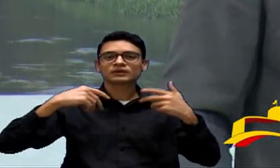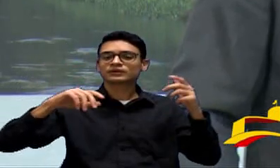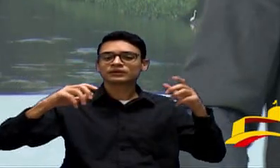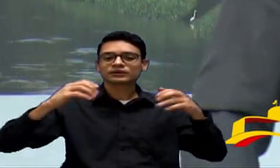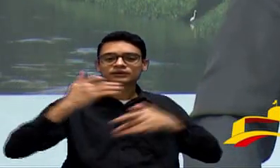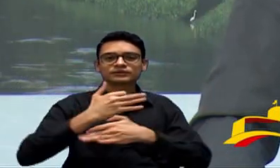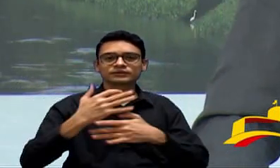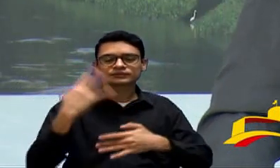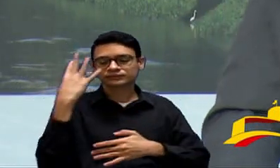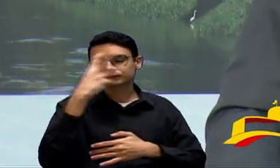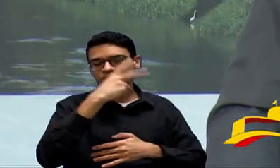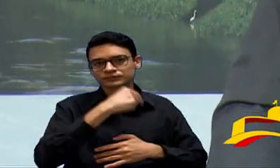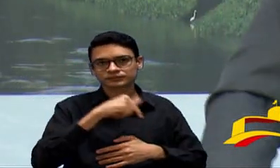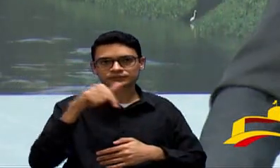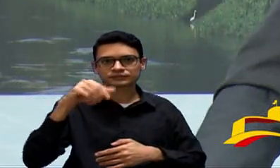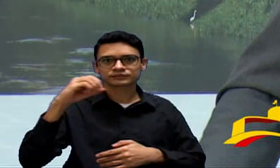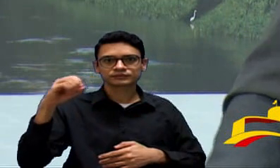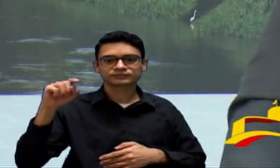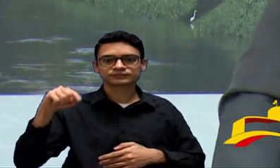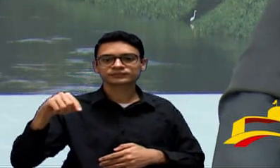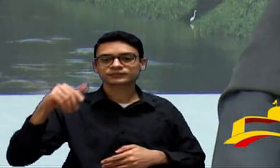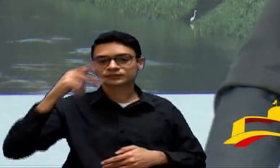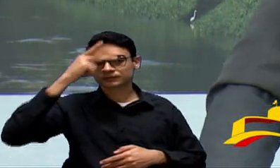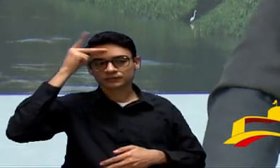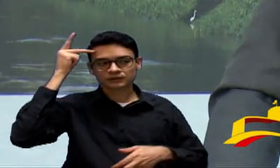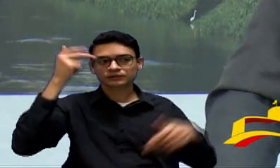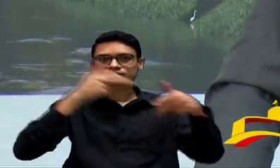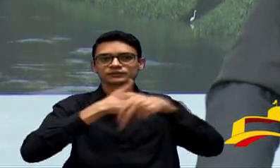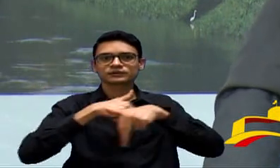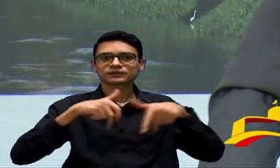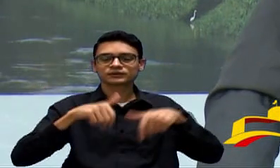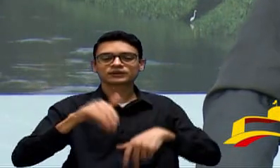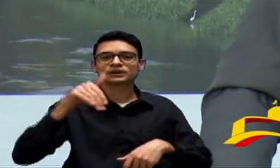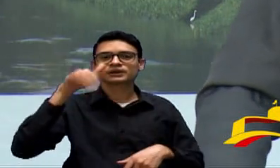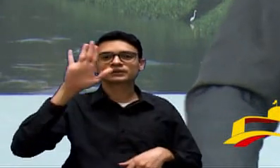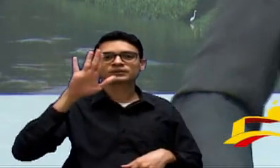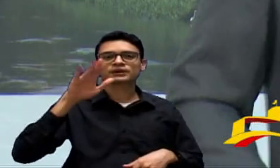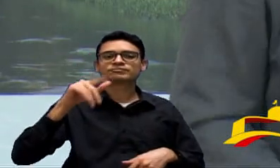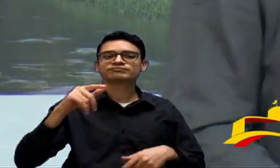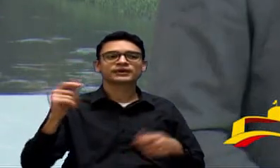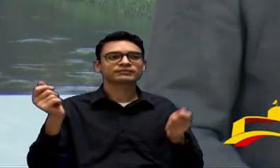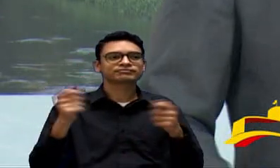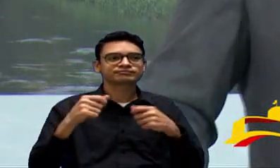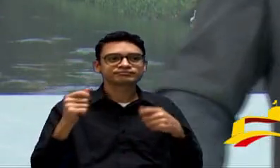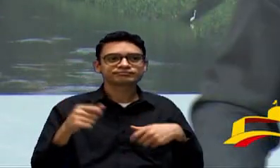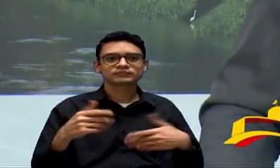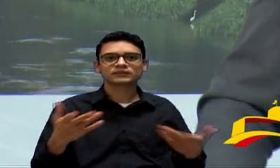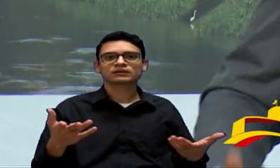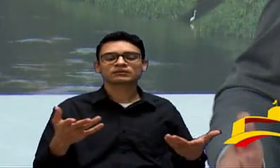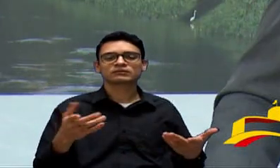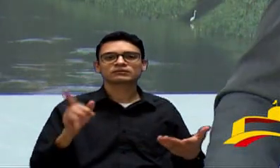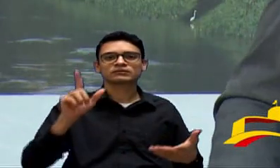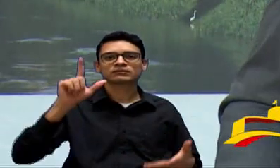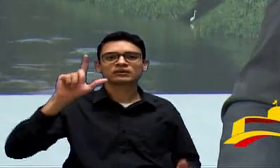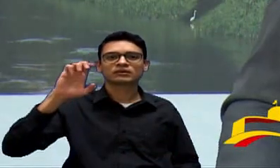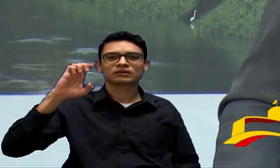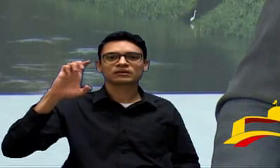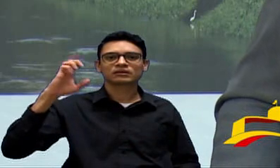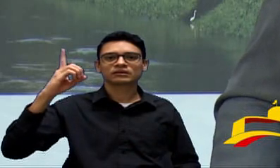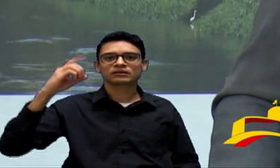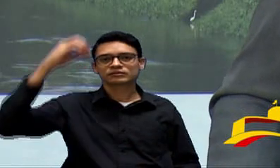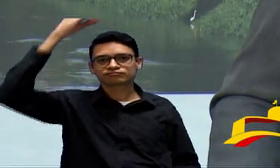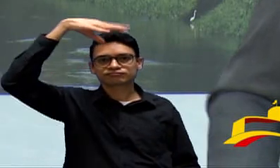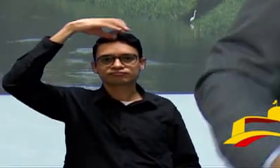mil habitantes. Está mais que na hora, Silvano, de ser lâmpada de LED. E outra, a dificuldade, a CPFL faz